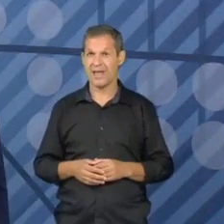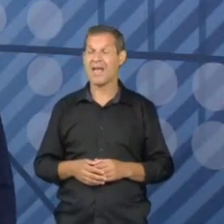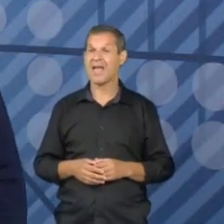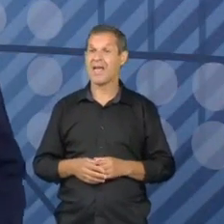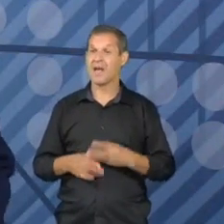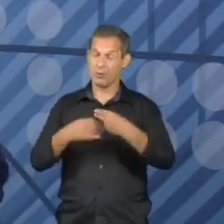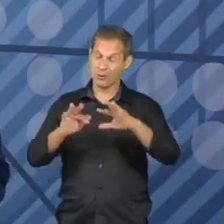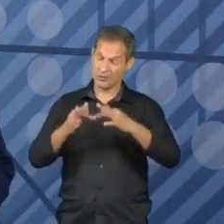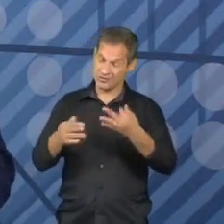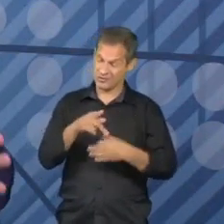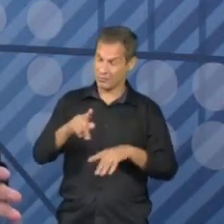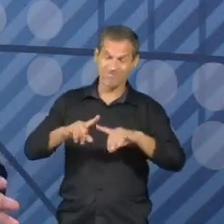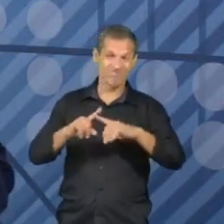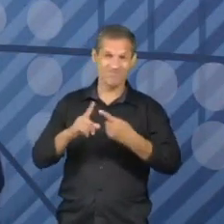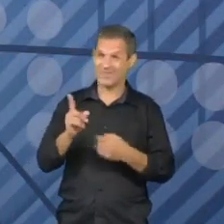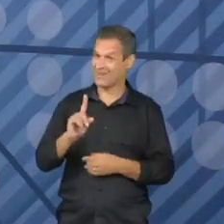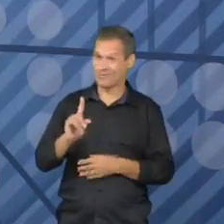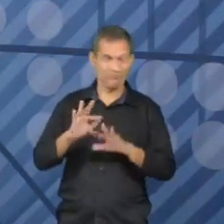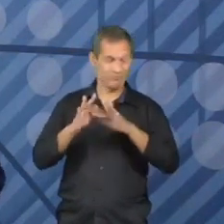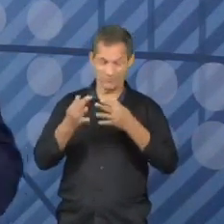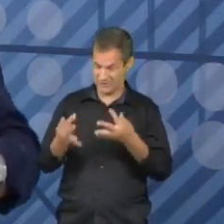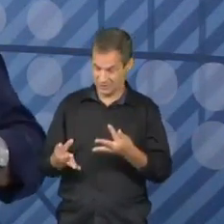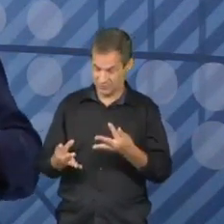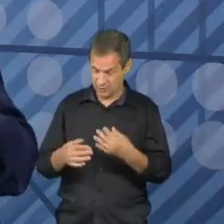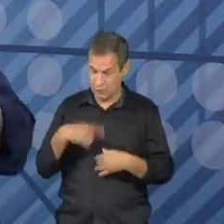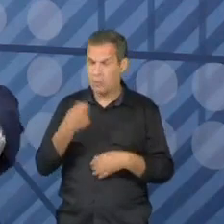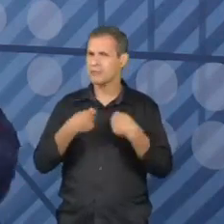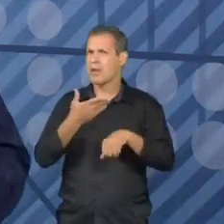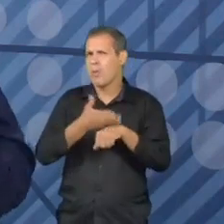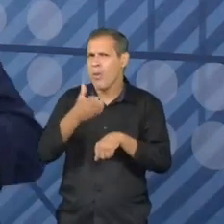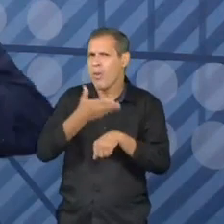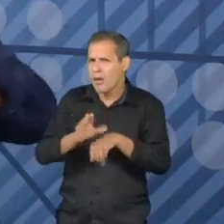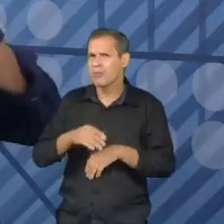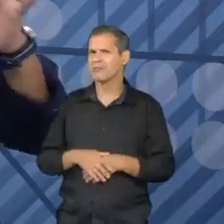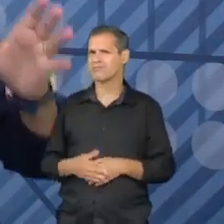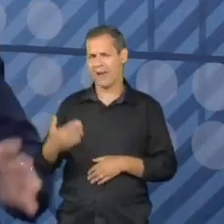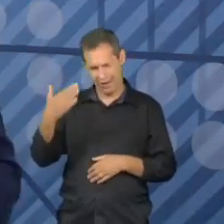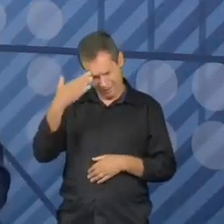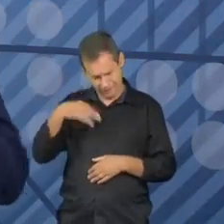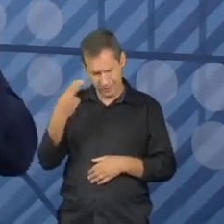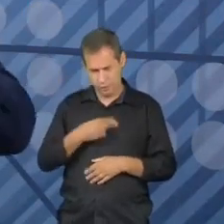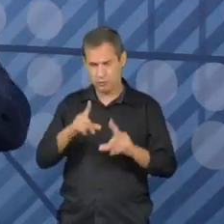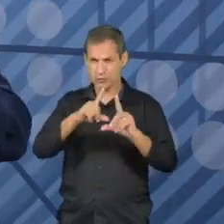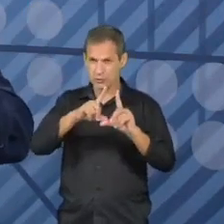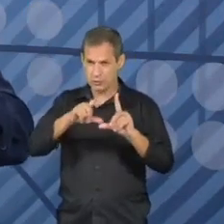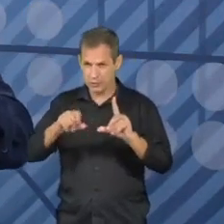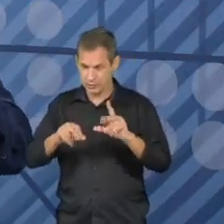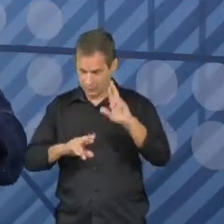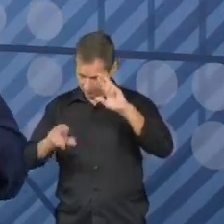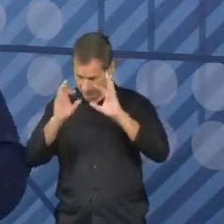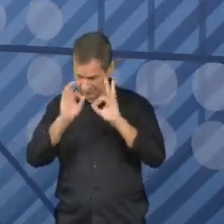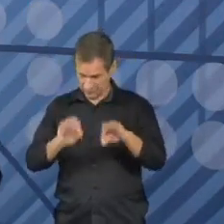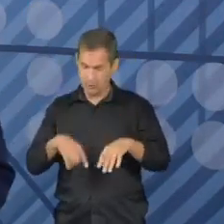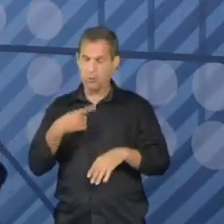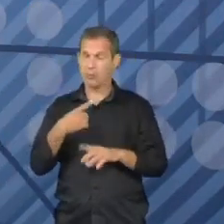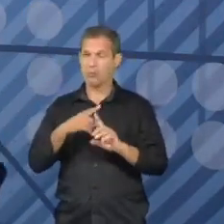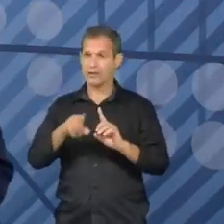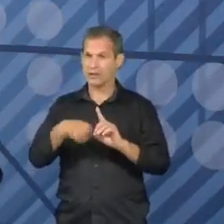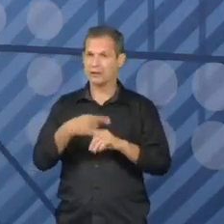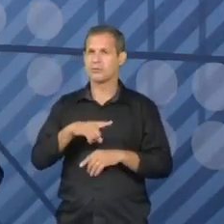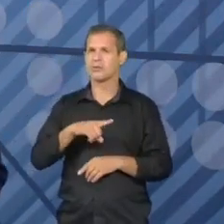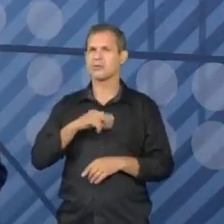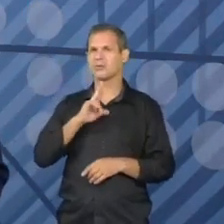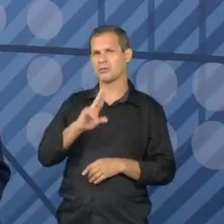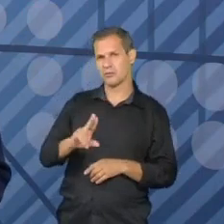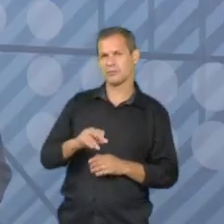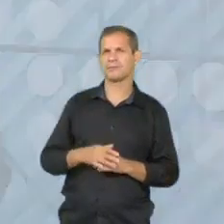muito simples, professor? Não, não é tão simples. A gente precisa de prática, entender o nosso gráfico, verificar a precisão para depois chegar no nosso